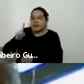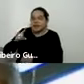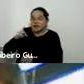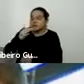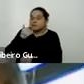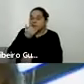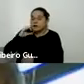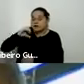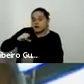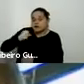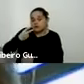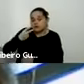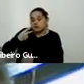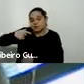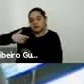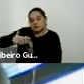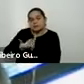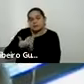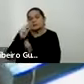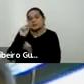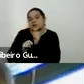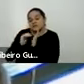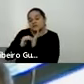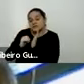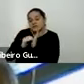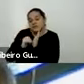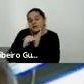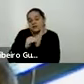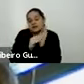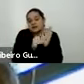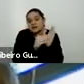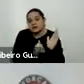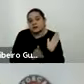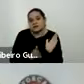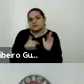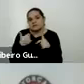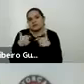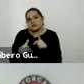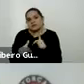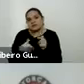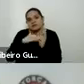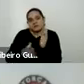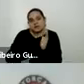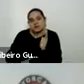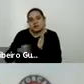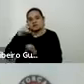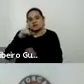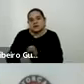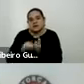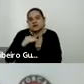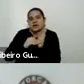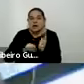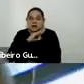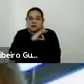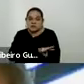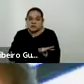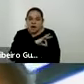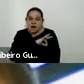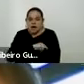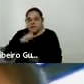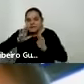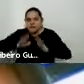era um absurdo. Claro. Era de trabalhador ir para casa e ficar sem salário, segundo o que o governo definiu. O sindicato